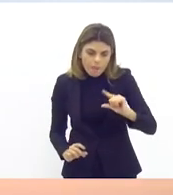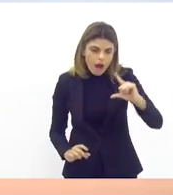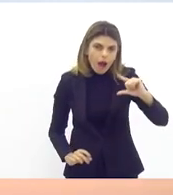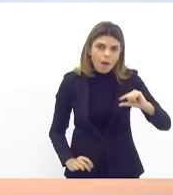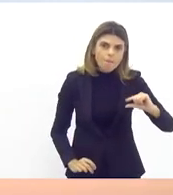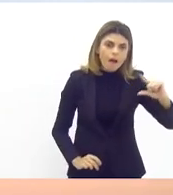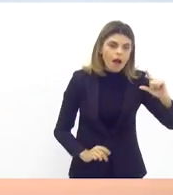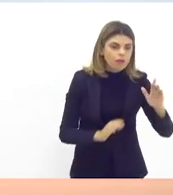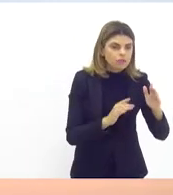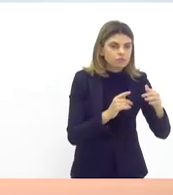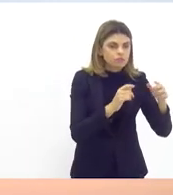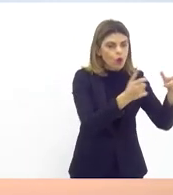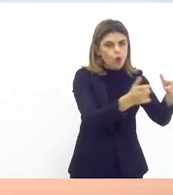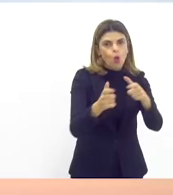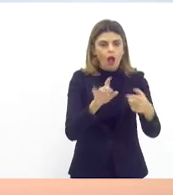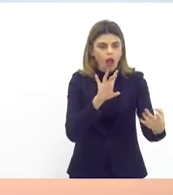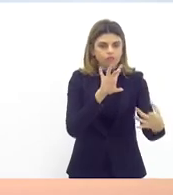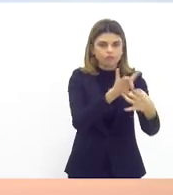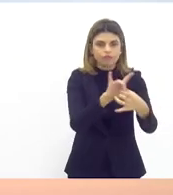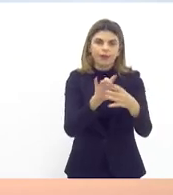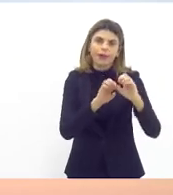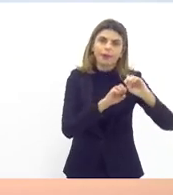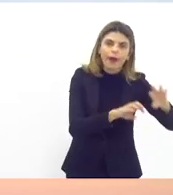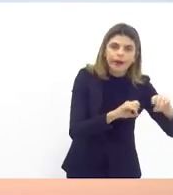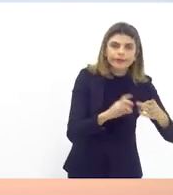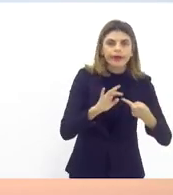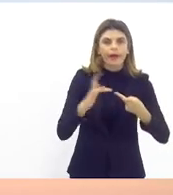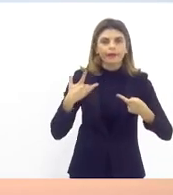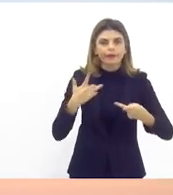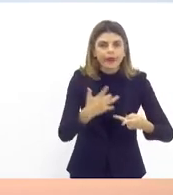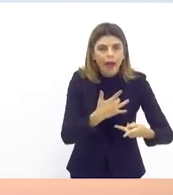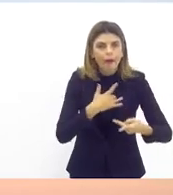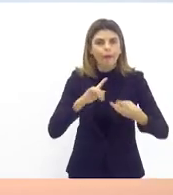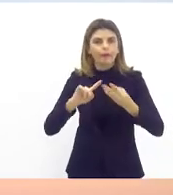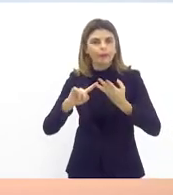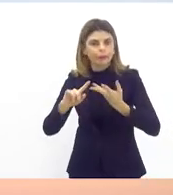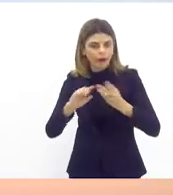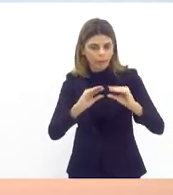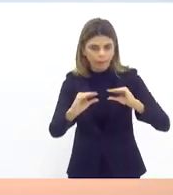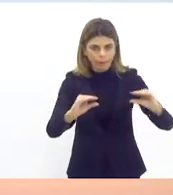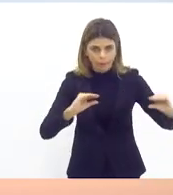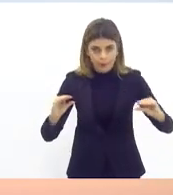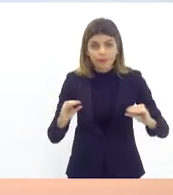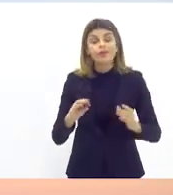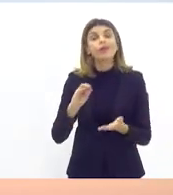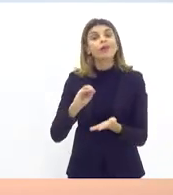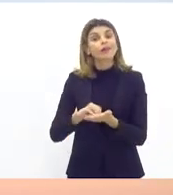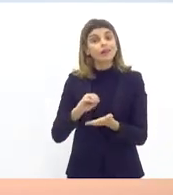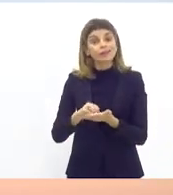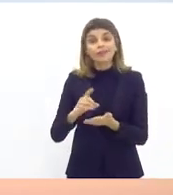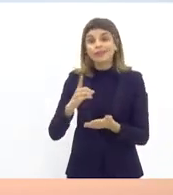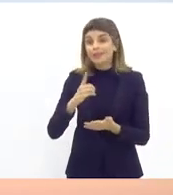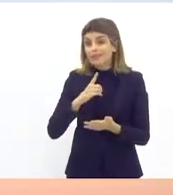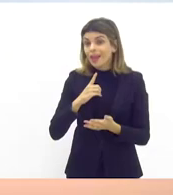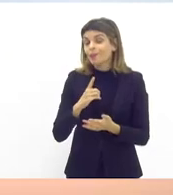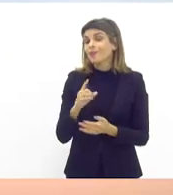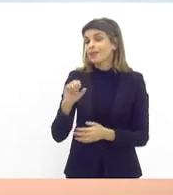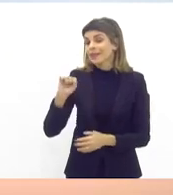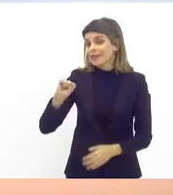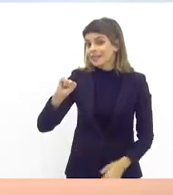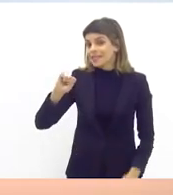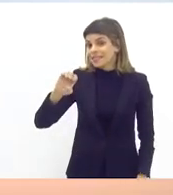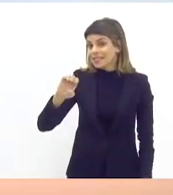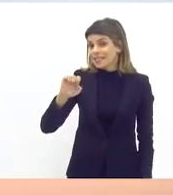pelo destino. Dessa parcela crescente distribuída pelo destino, tem ainda um que a gente chama de um seguro receita, que